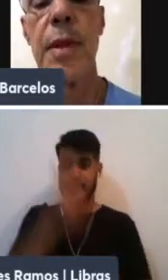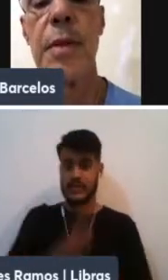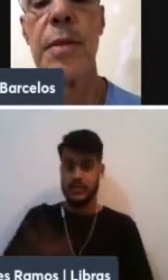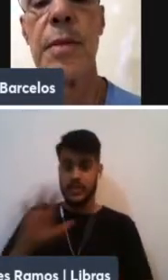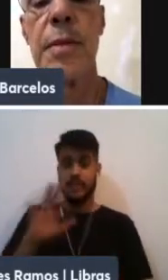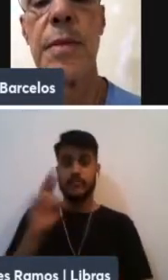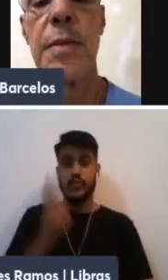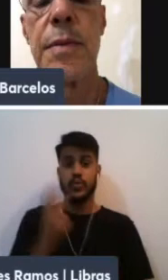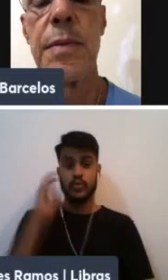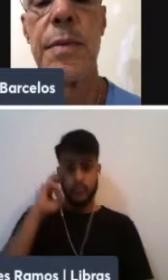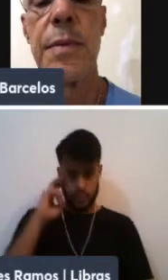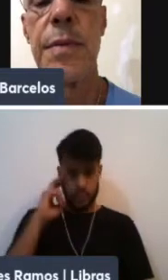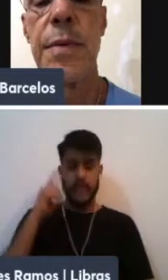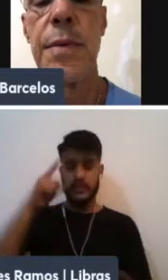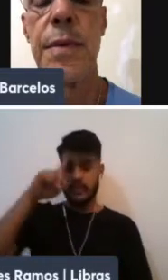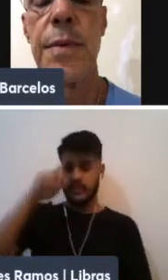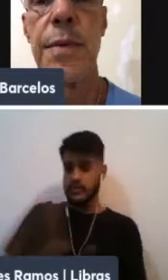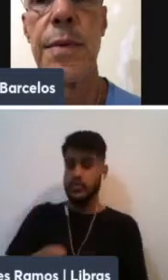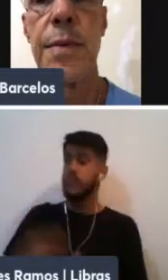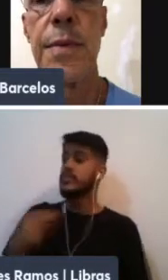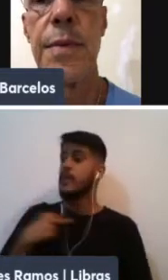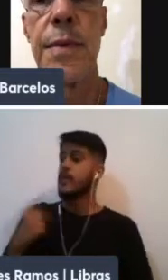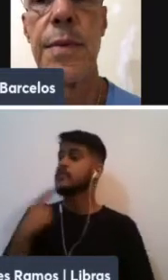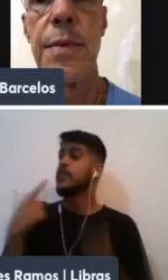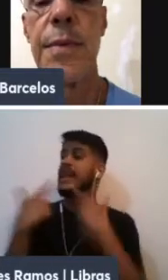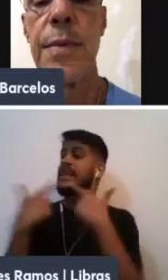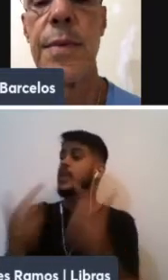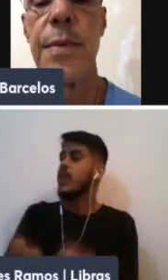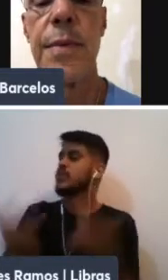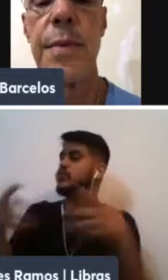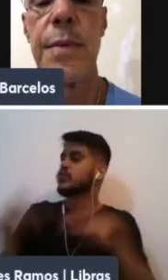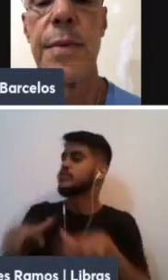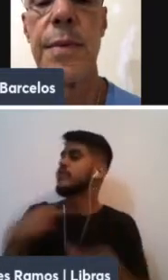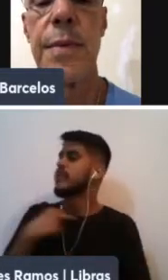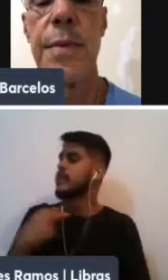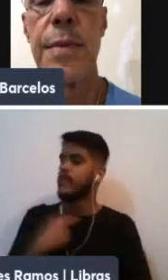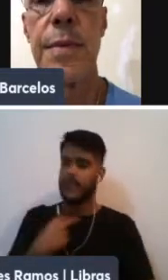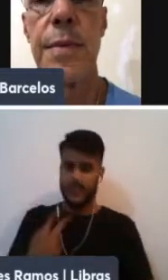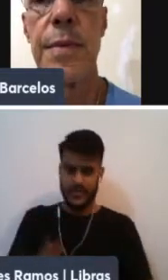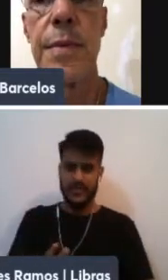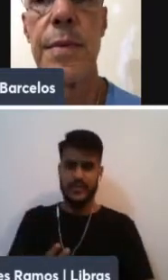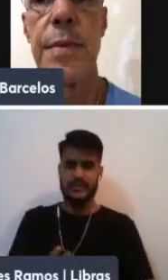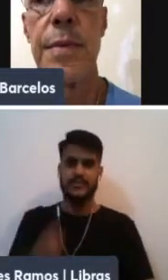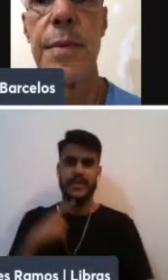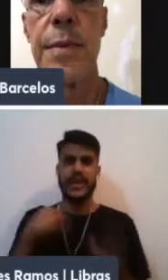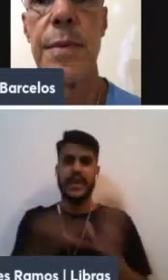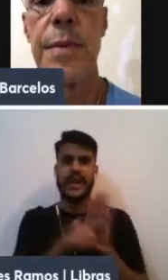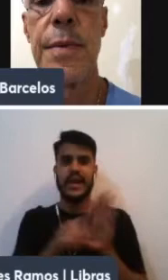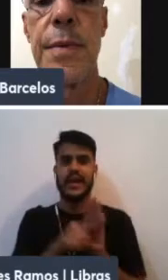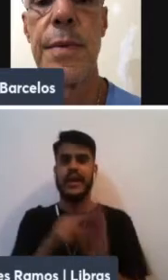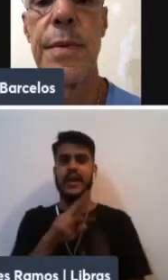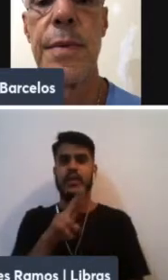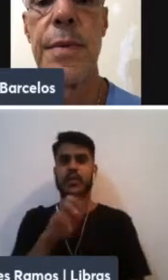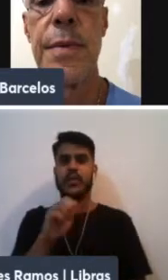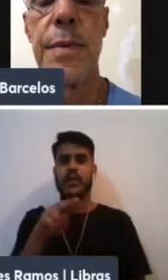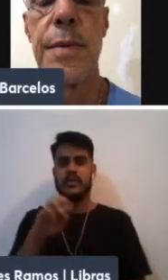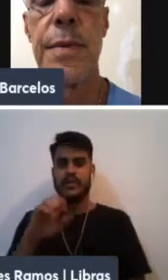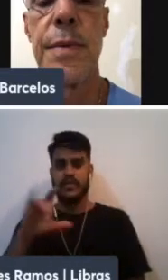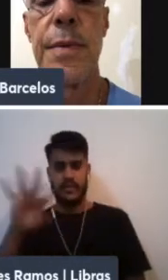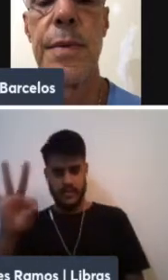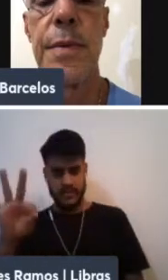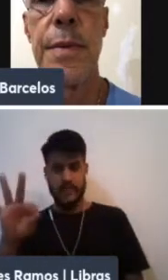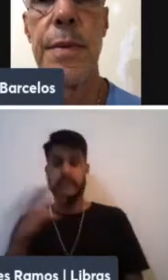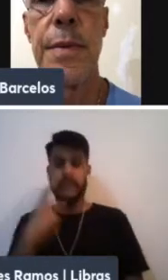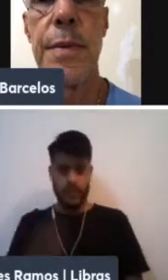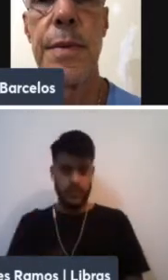pode utilizar mais linguagem inclusiva e dos relativos à lei Rouanet, né? Então, impedir a existência